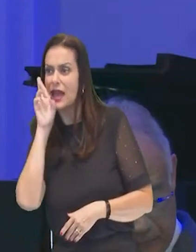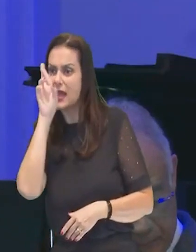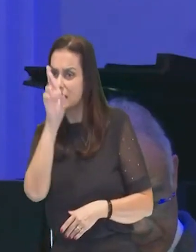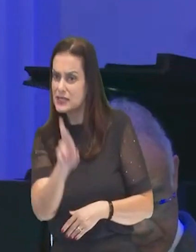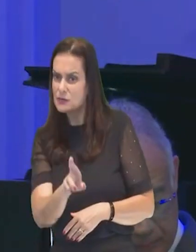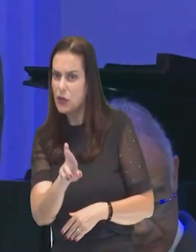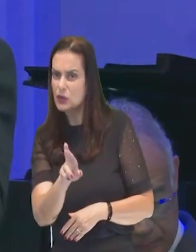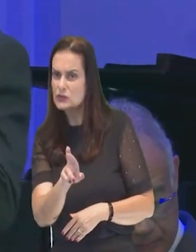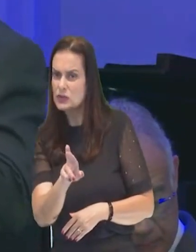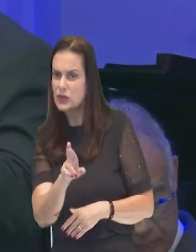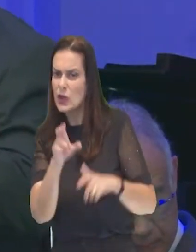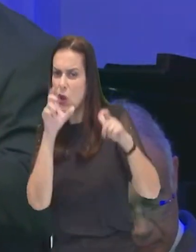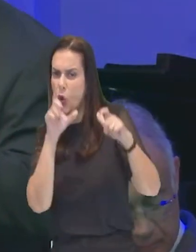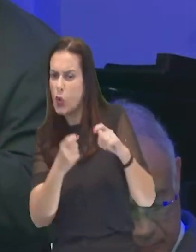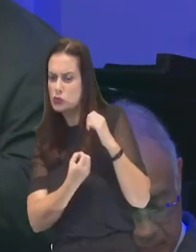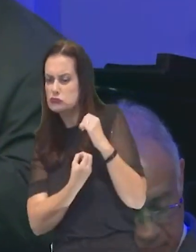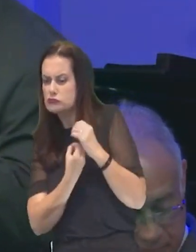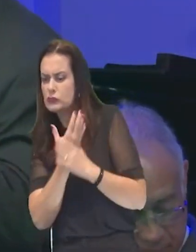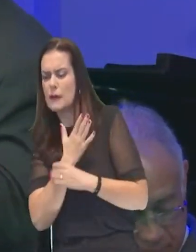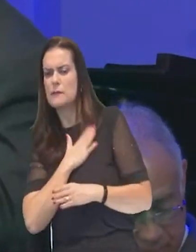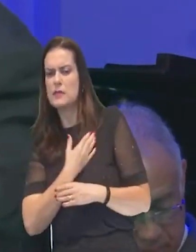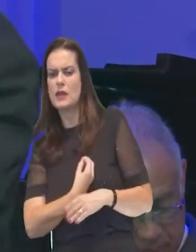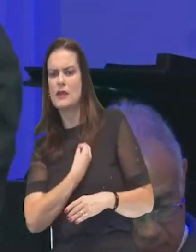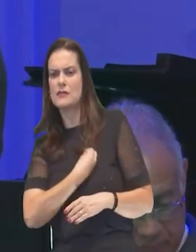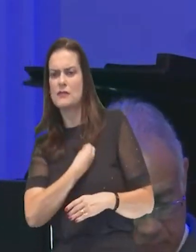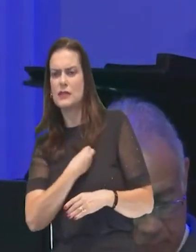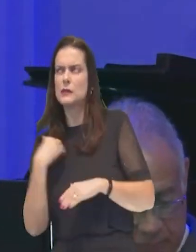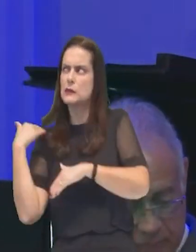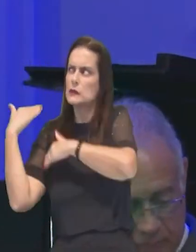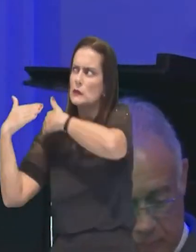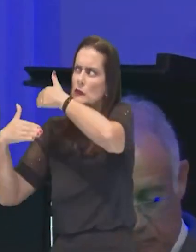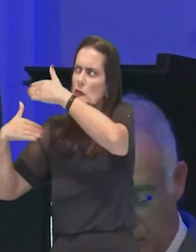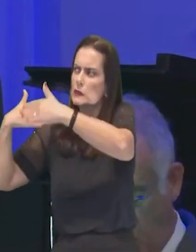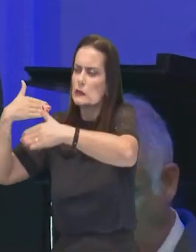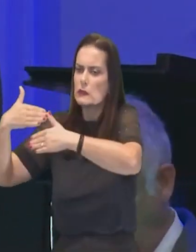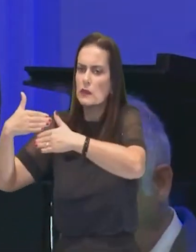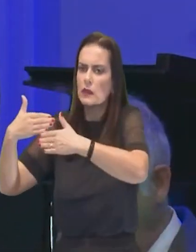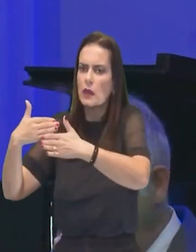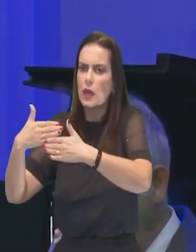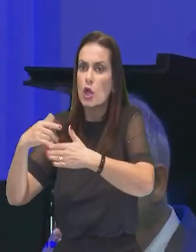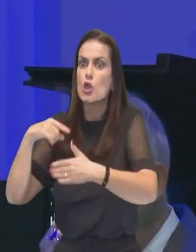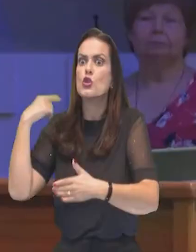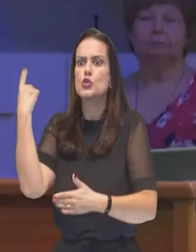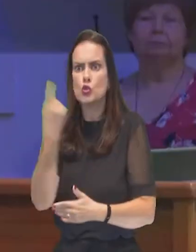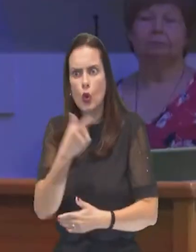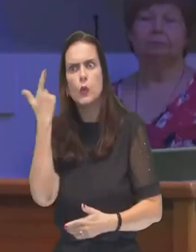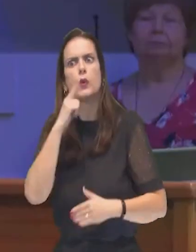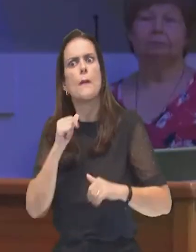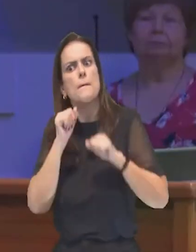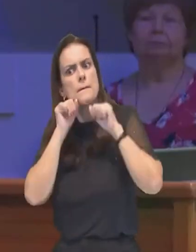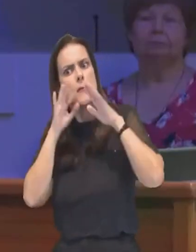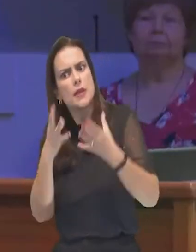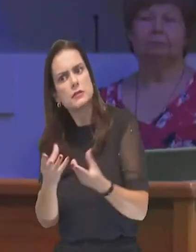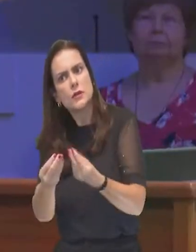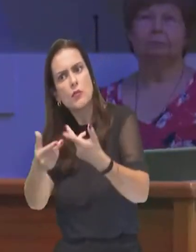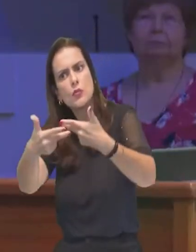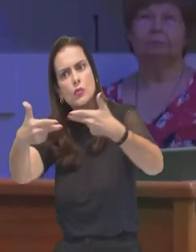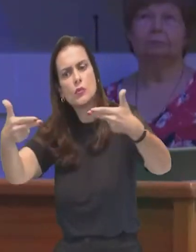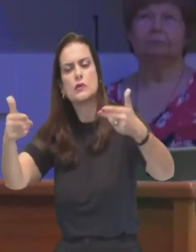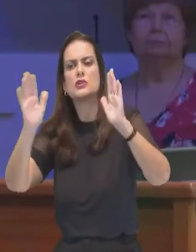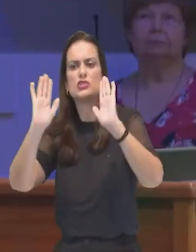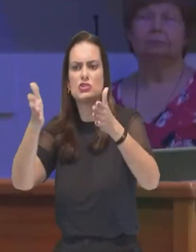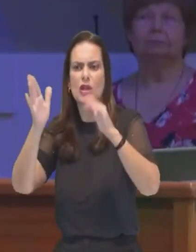esta pergunta, de onde eu vim, amados, como nós temos prosperado, meus irmãos. Há